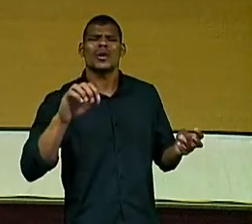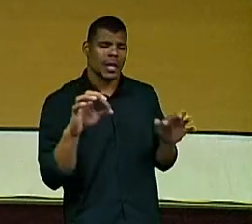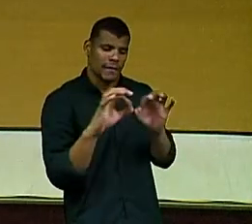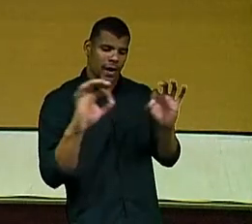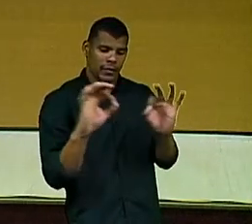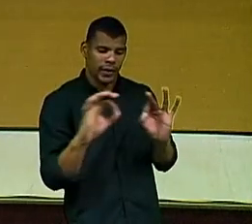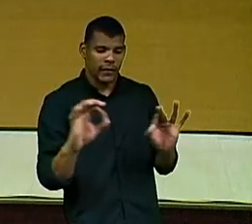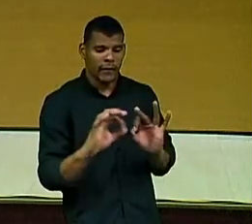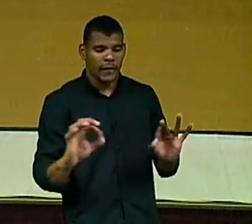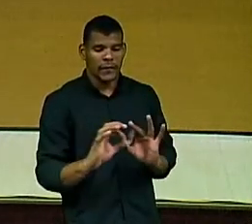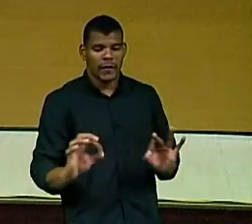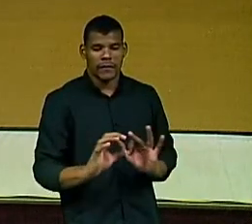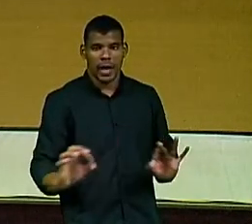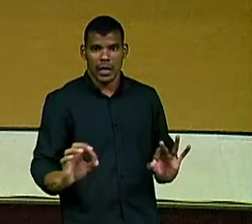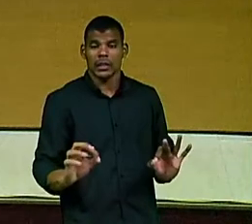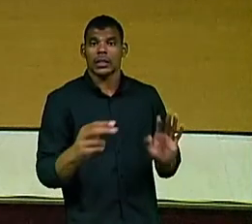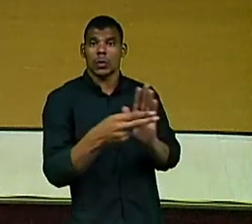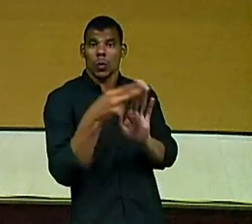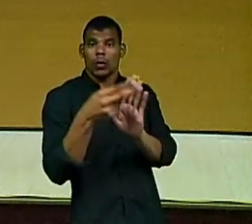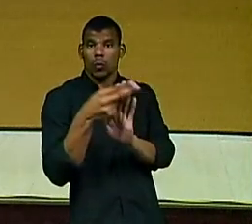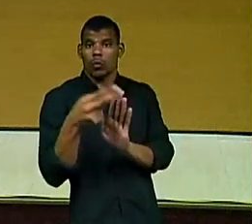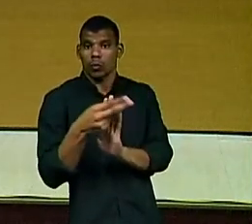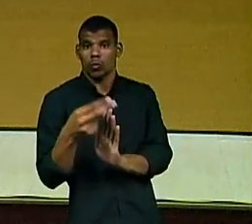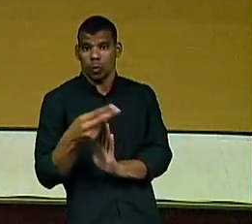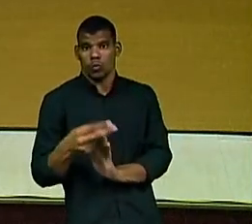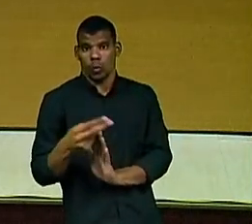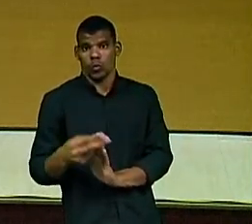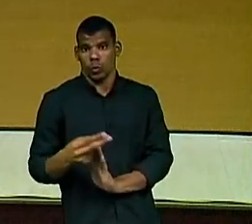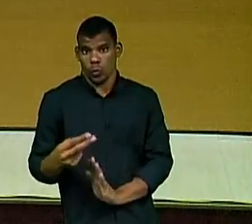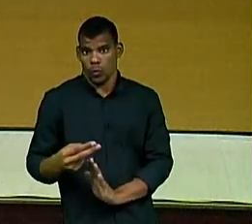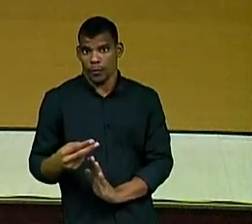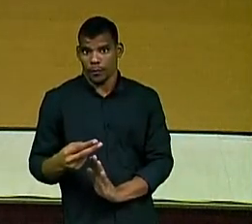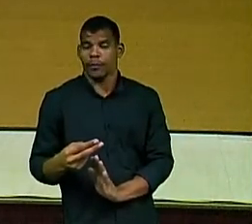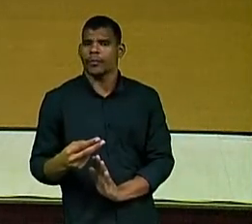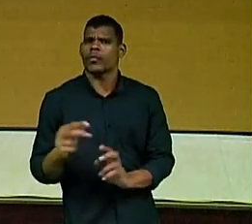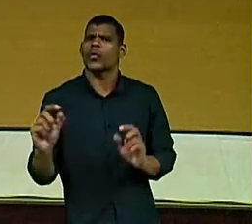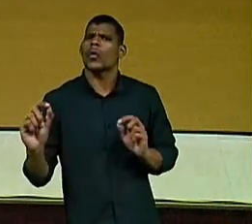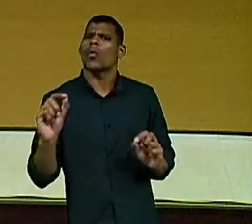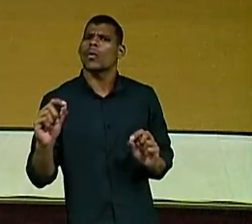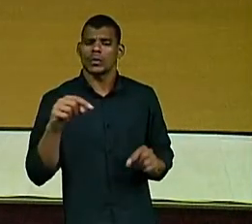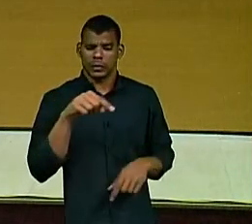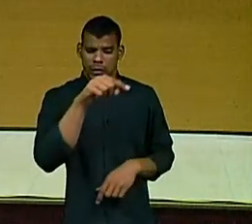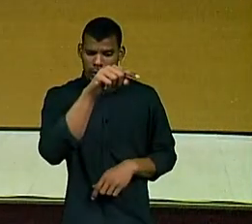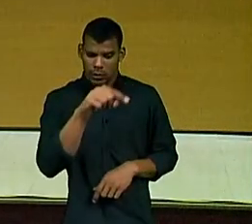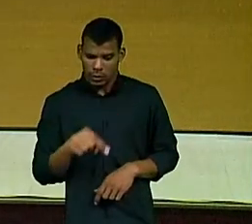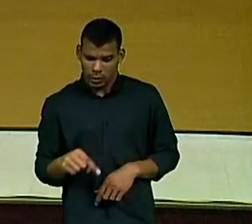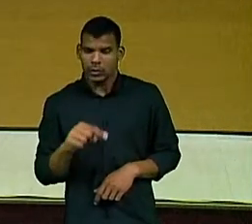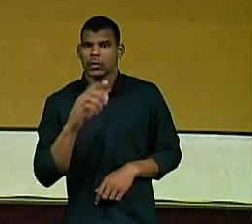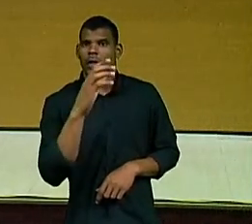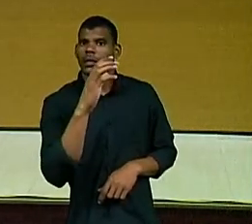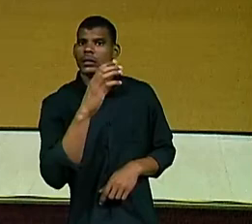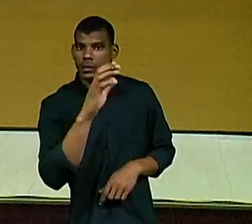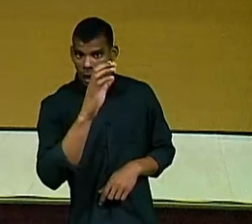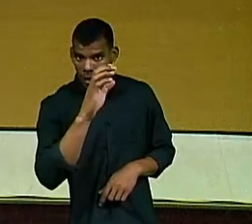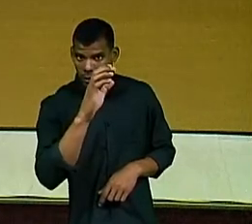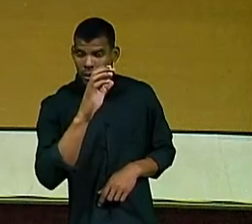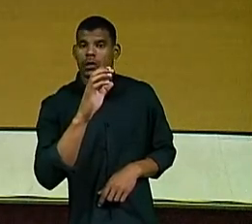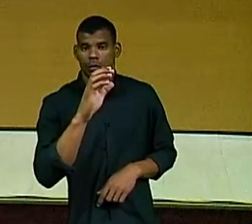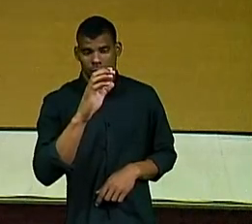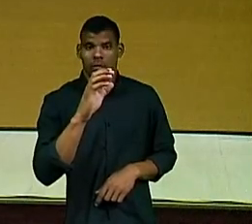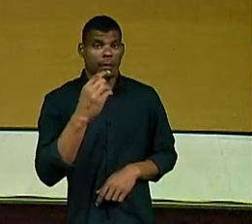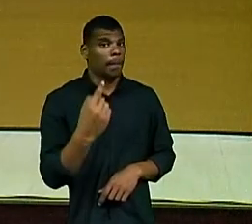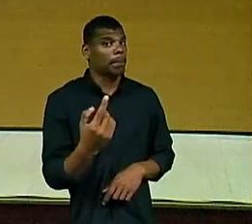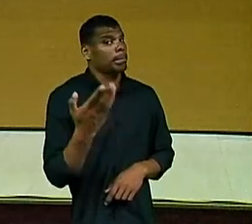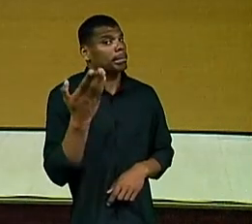então nós temos que valorizar a ciência atual e a ciência passada porque ela é